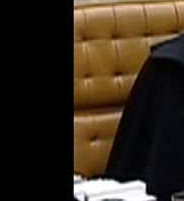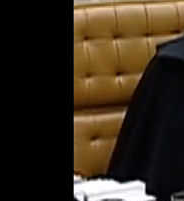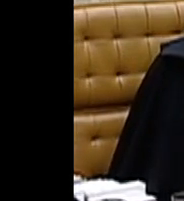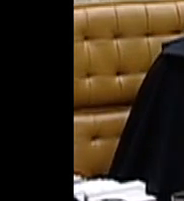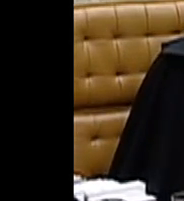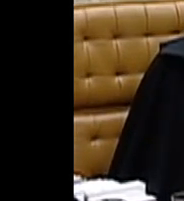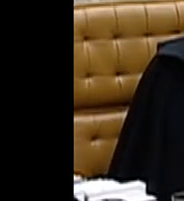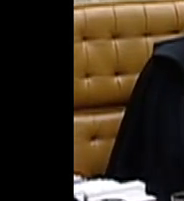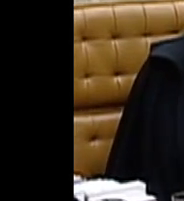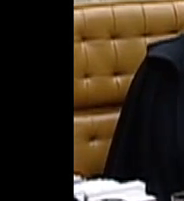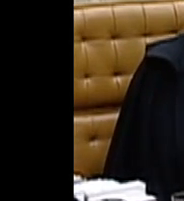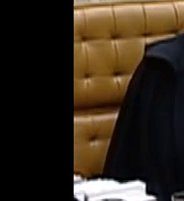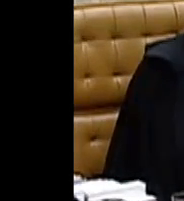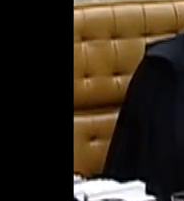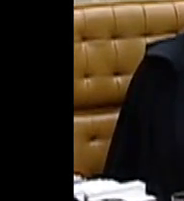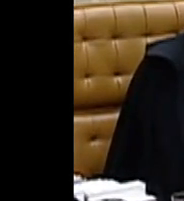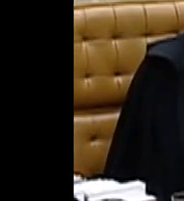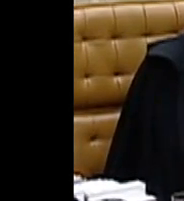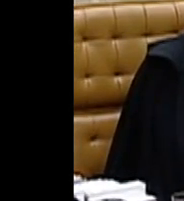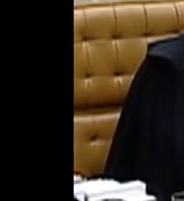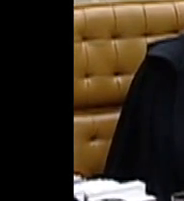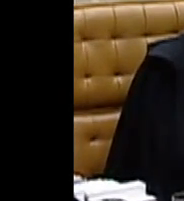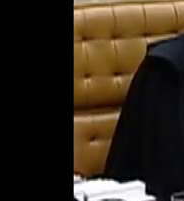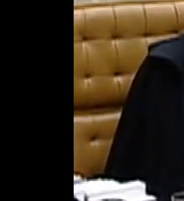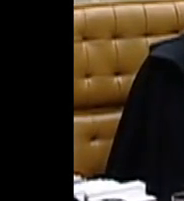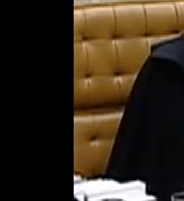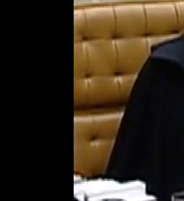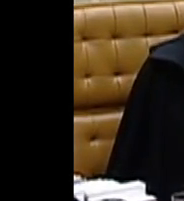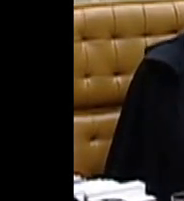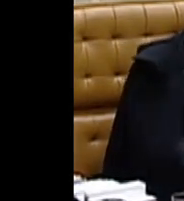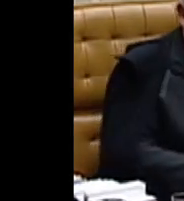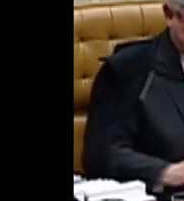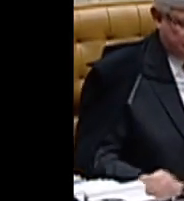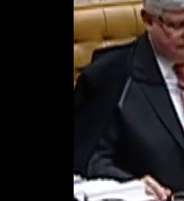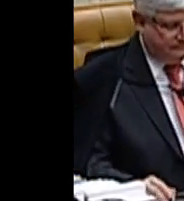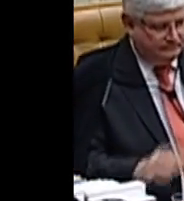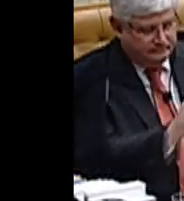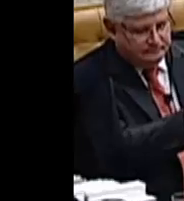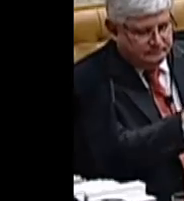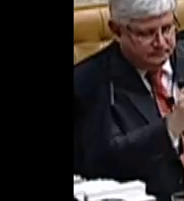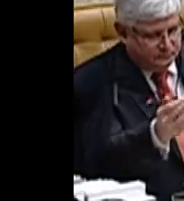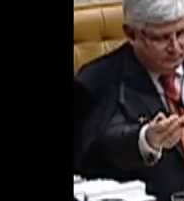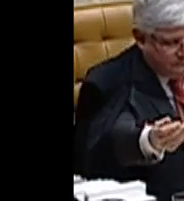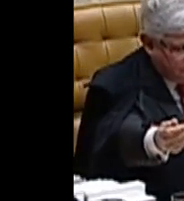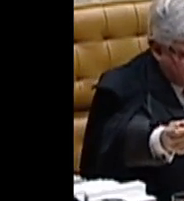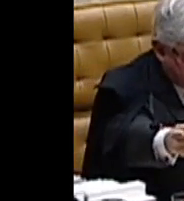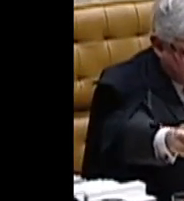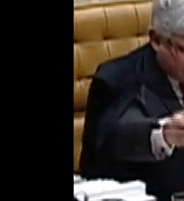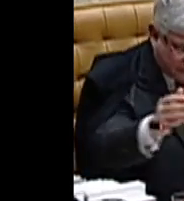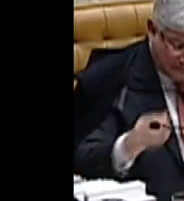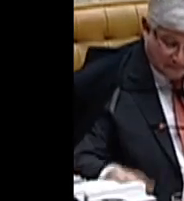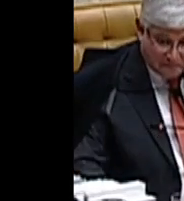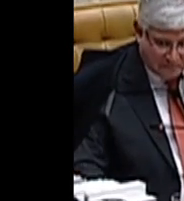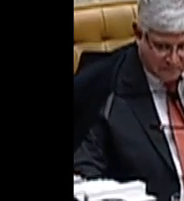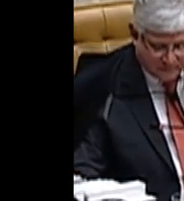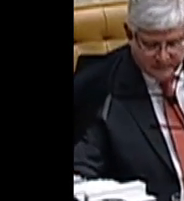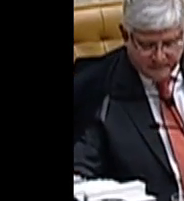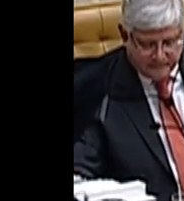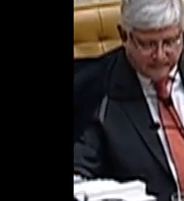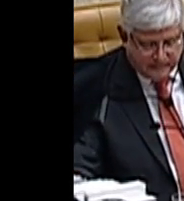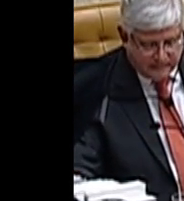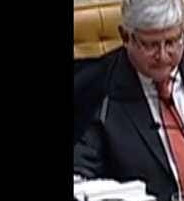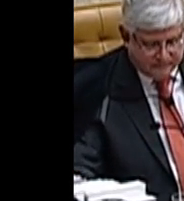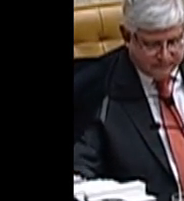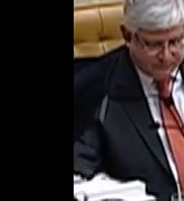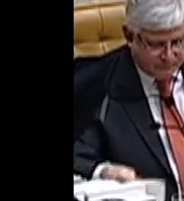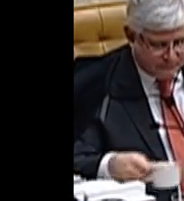com a palavra o excelentíssimo senhor presidente da república Michel Temer senhora presidente do Supremo Tribunal Federal